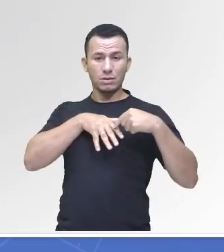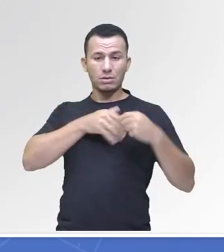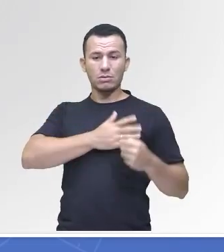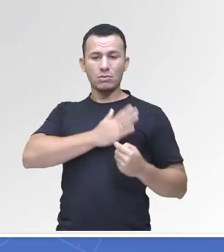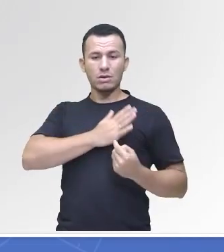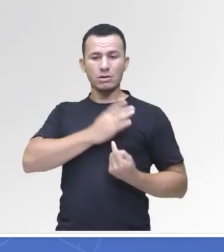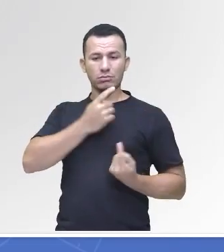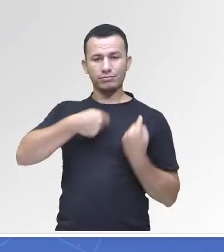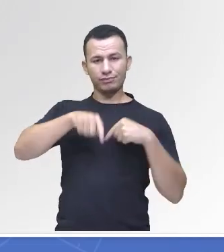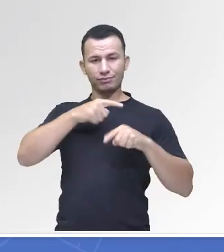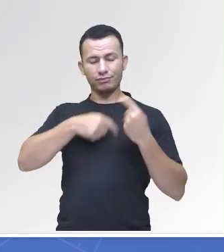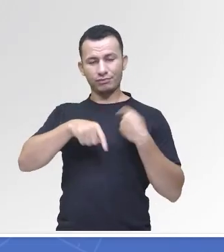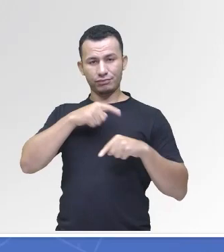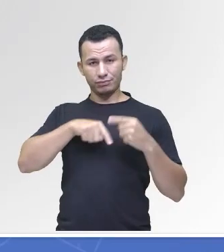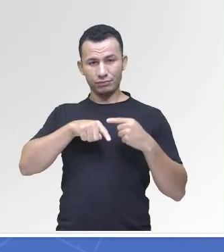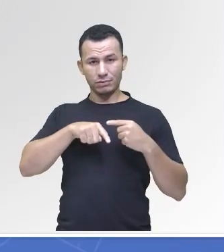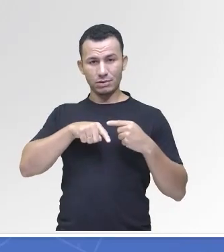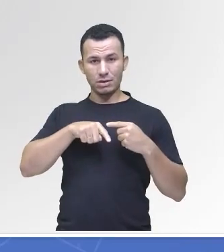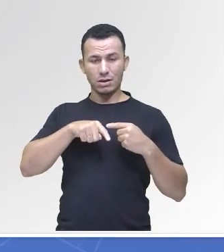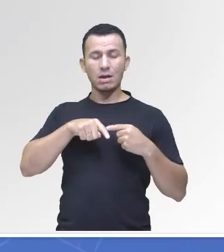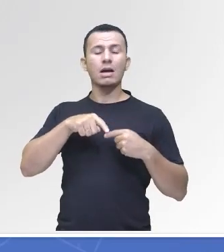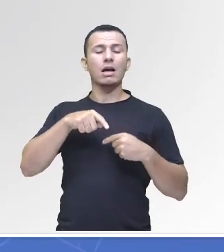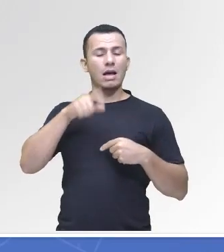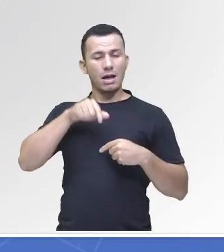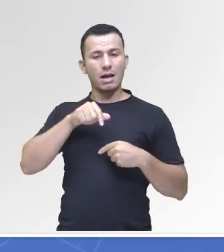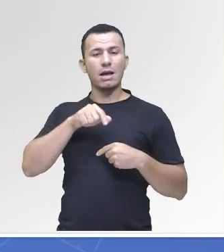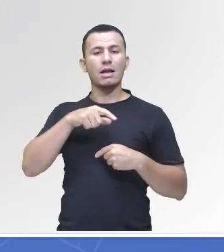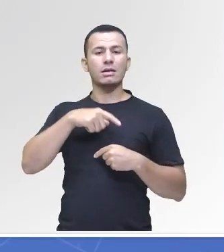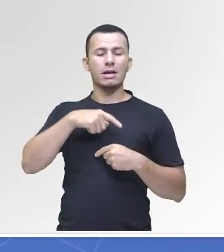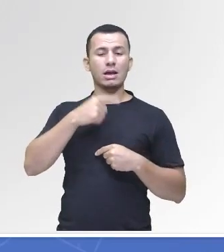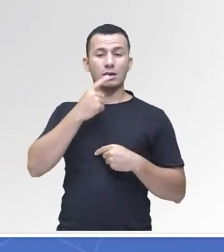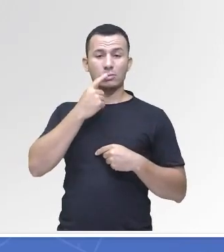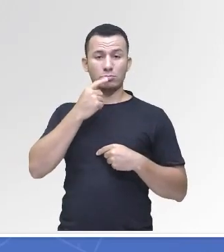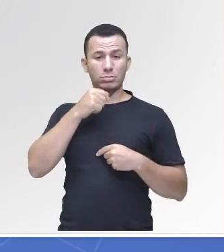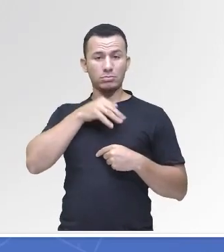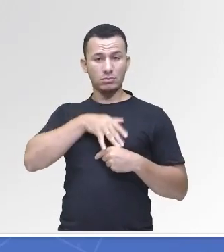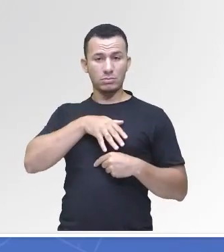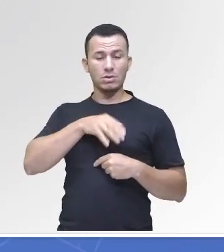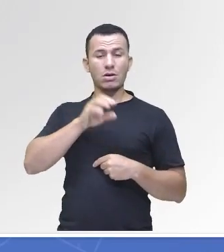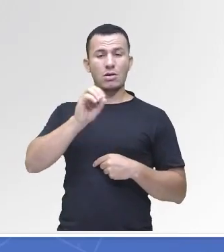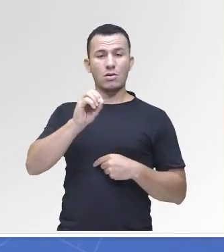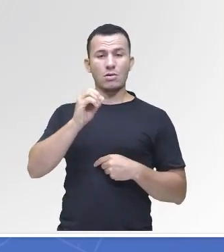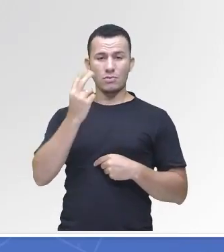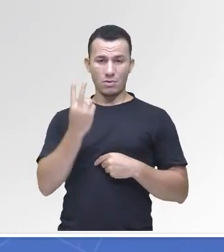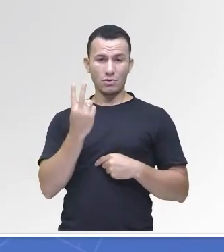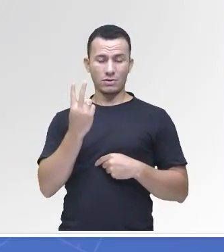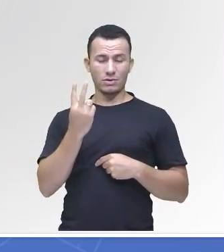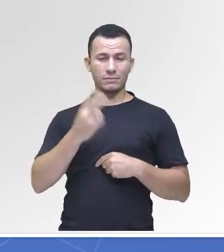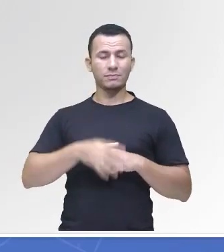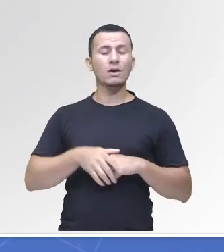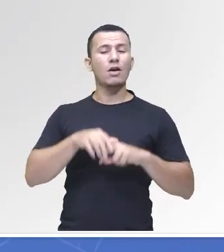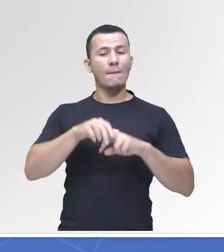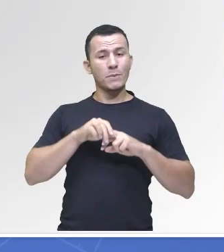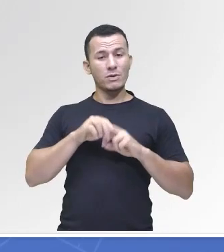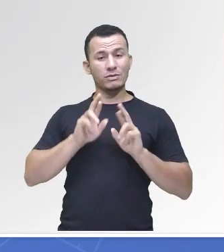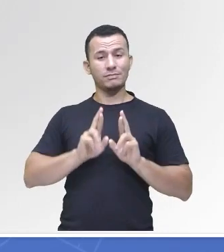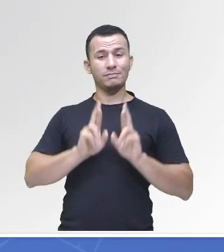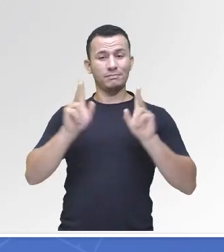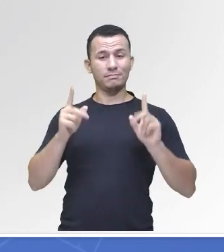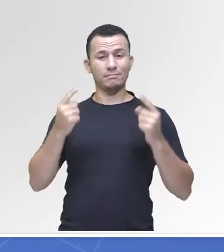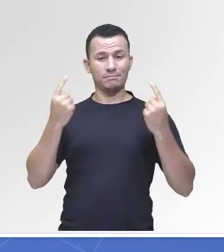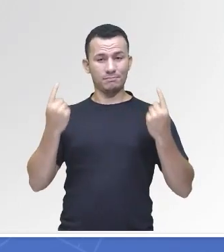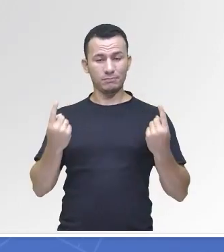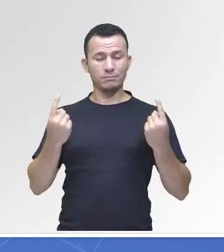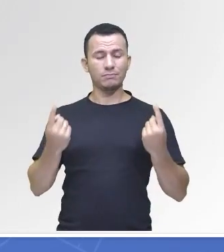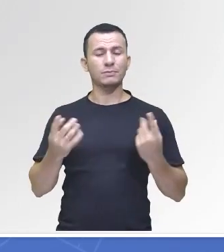ao coração, ela a veia que vai levar o quê? O sangue rico em gás oxigênio, né? Então, por ter essas denominações,